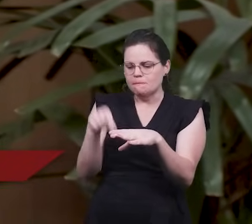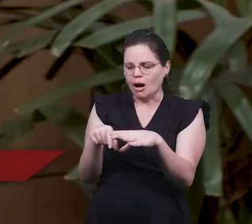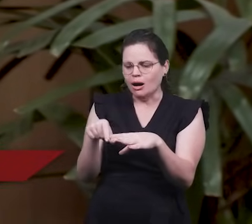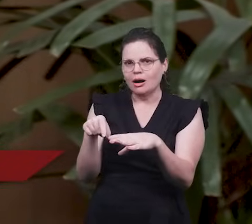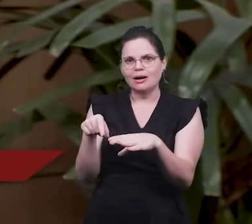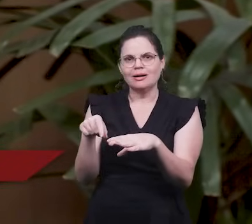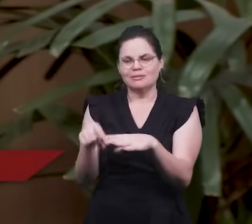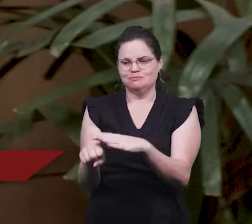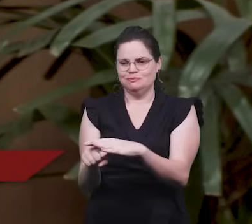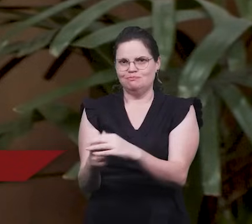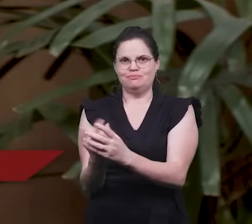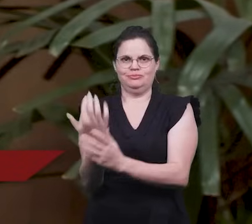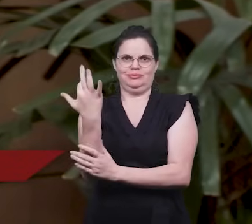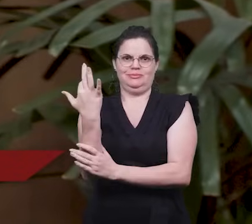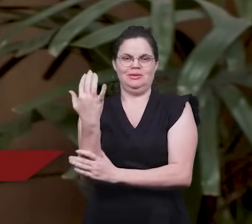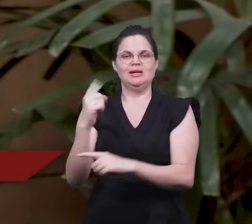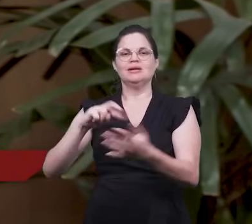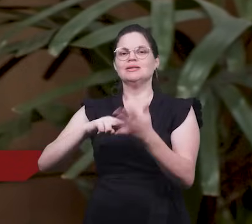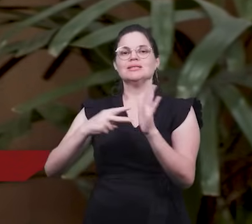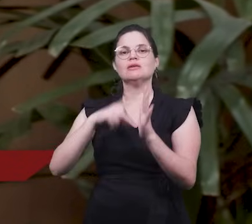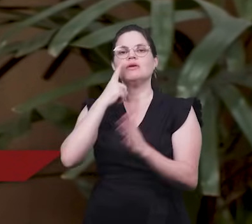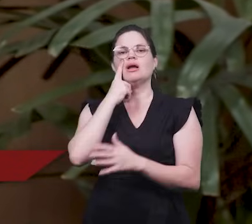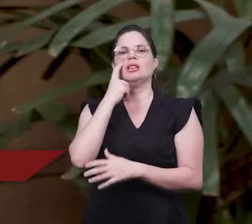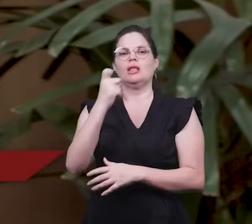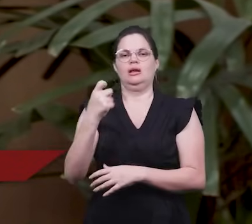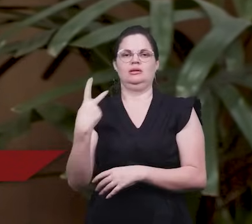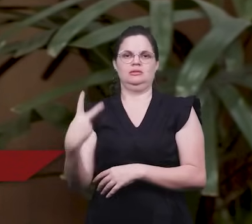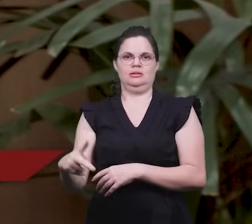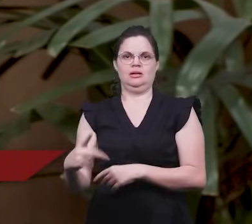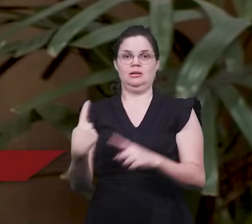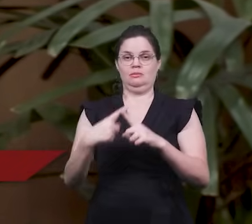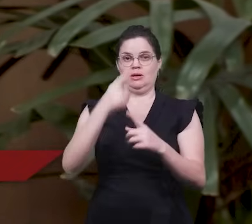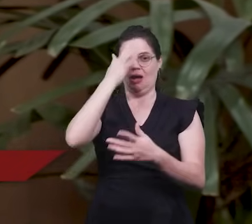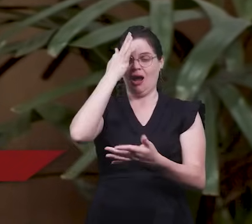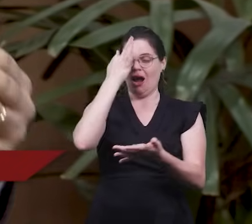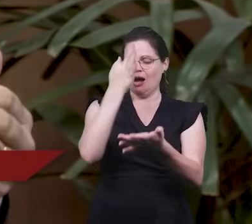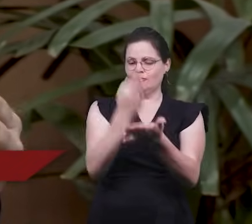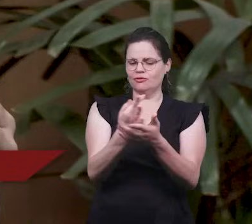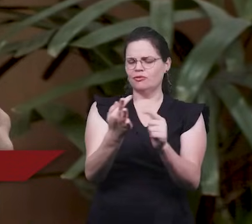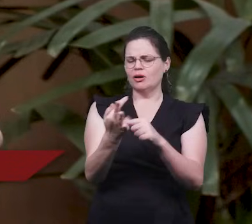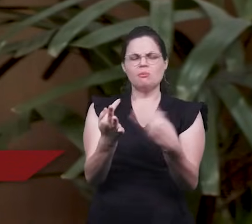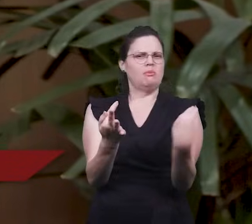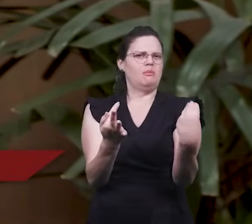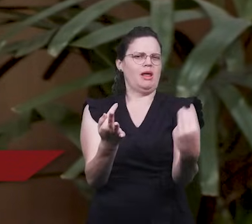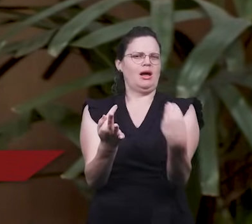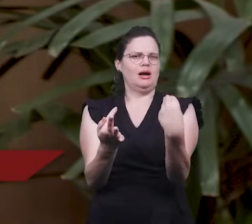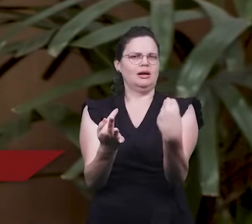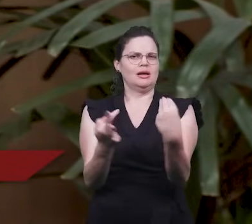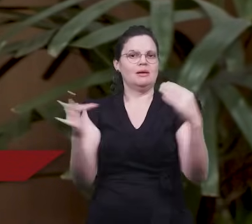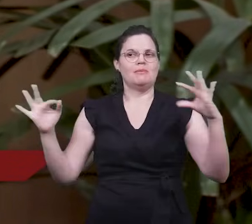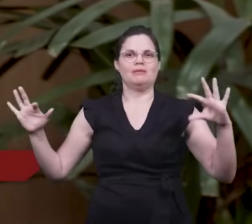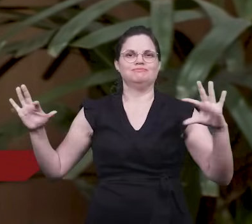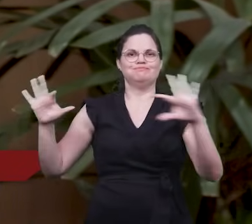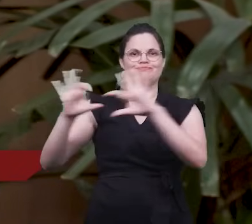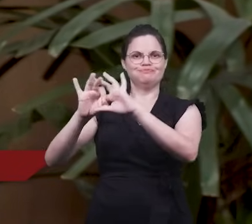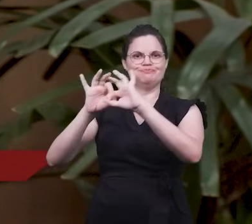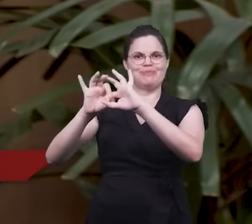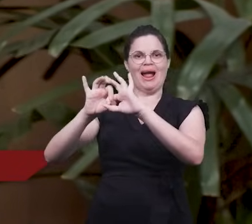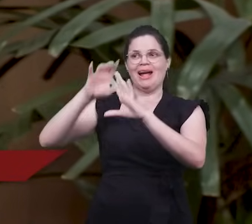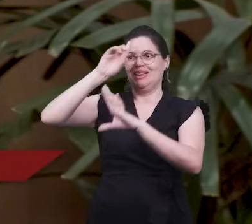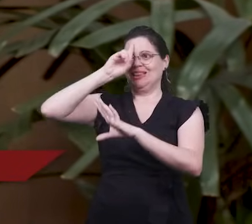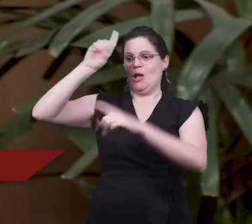servir como um agente, né, que liga o homem a Deus, a fé que tem essa